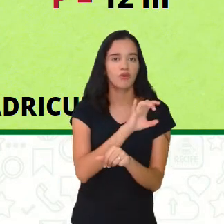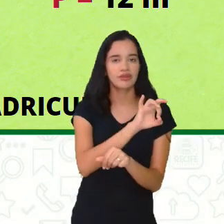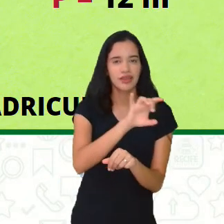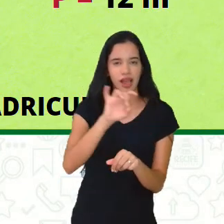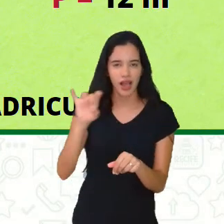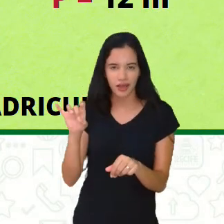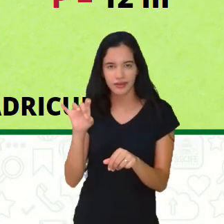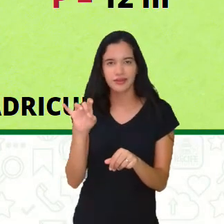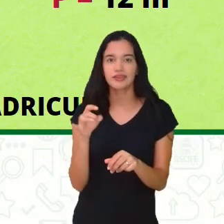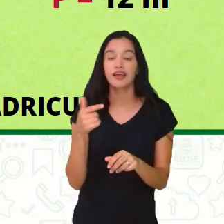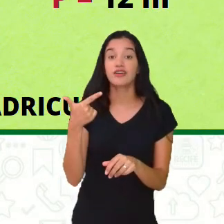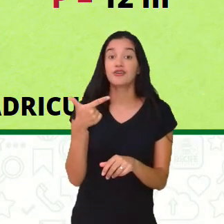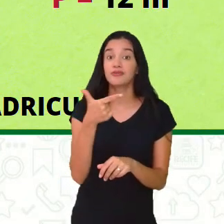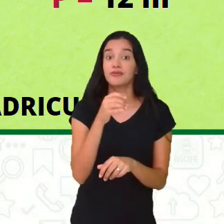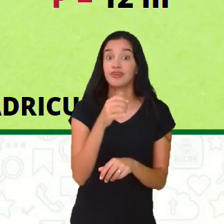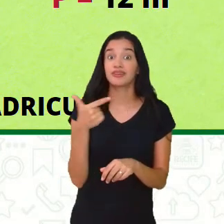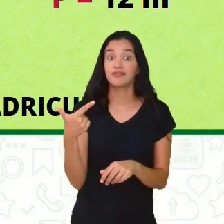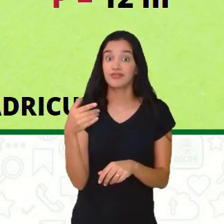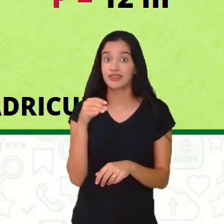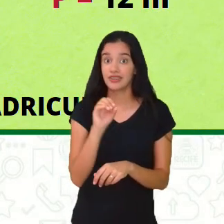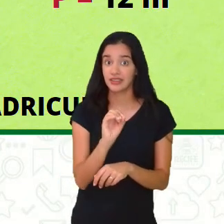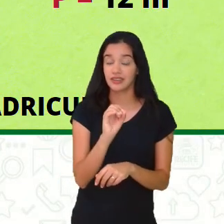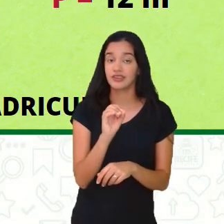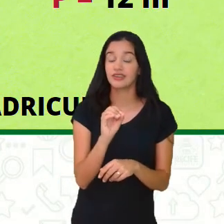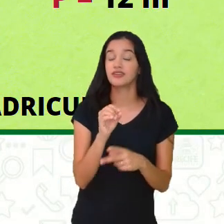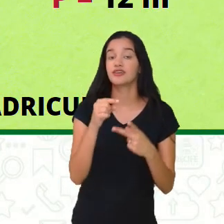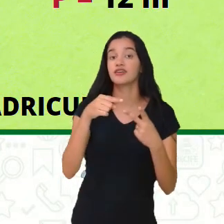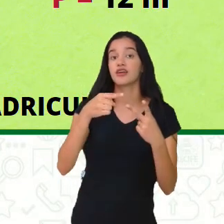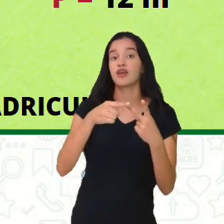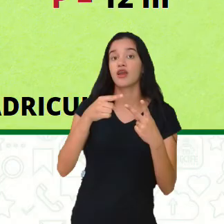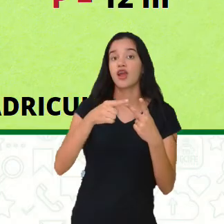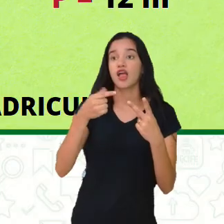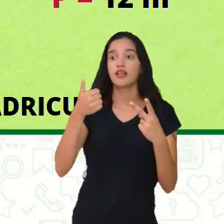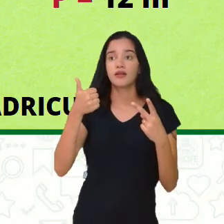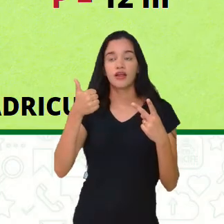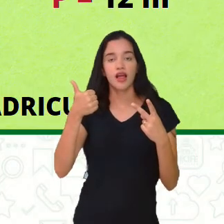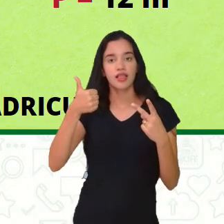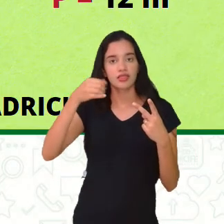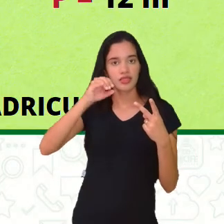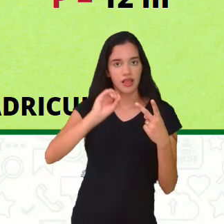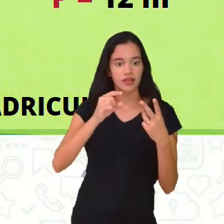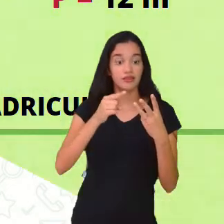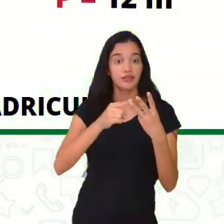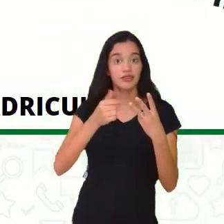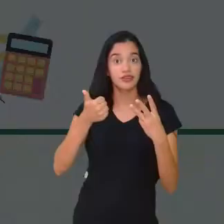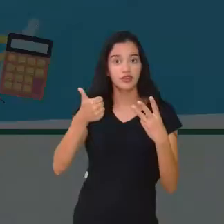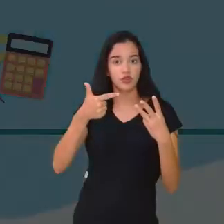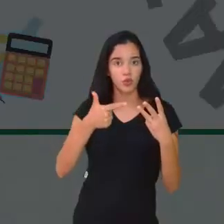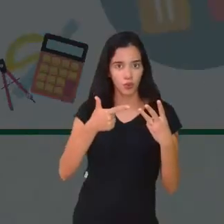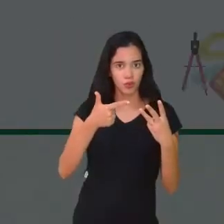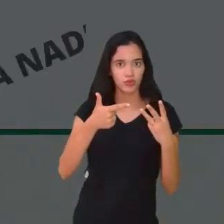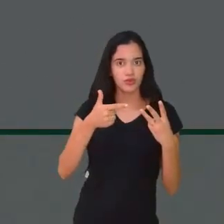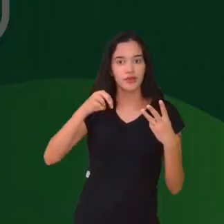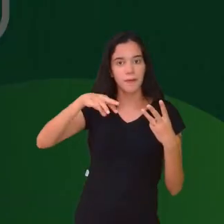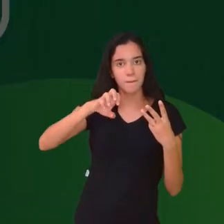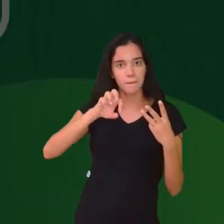uma delas: 20 metros, 10 metros e 12 metros. Então, perceberam